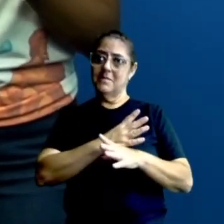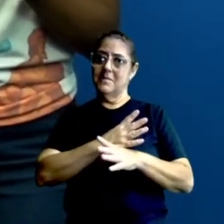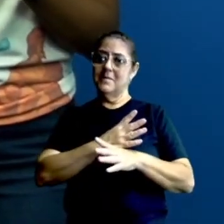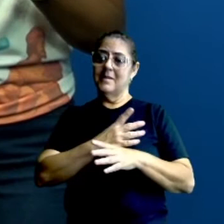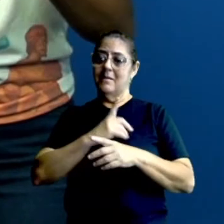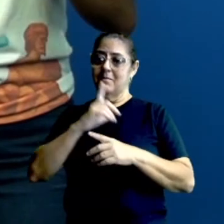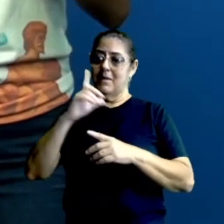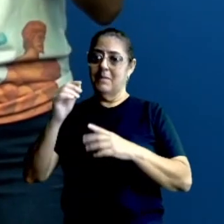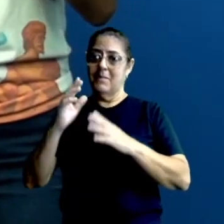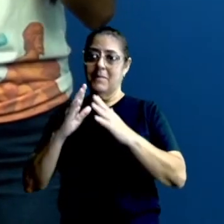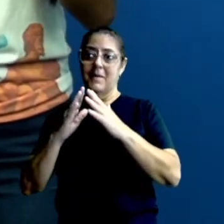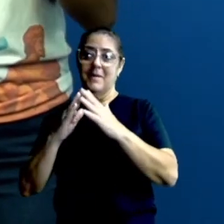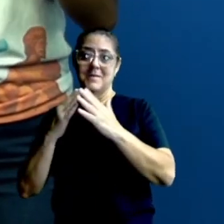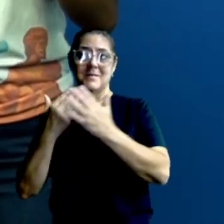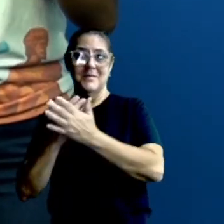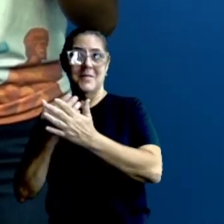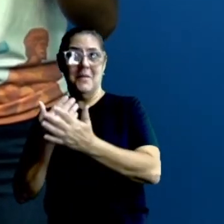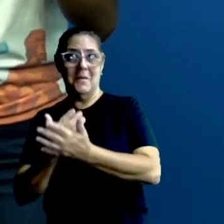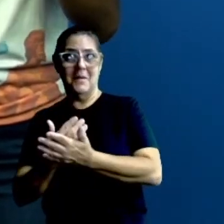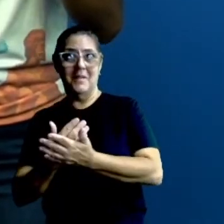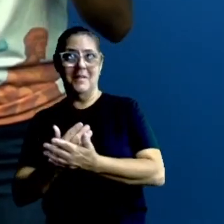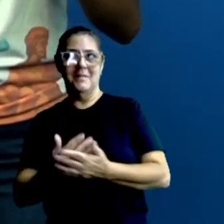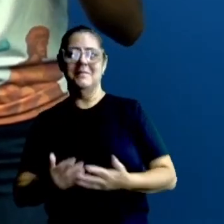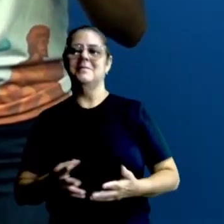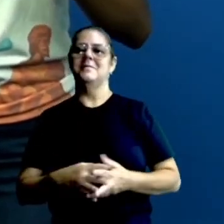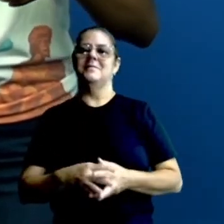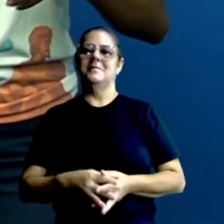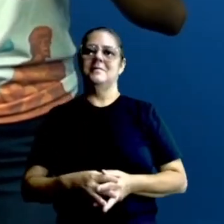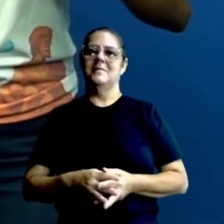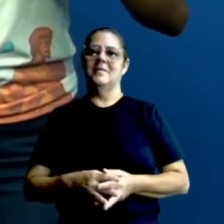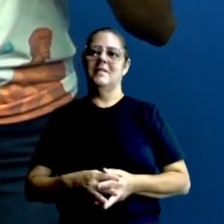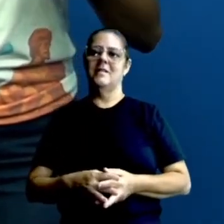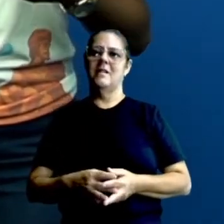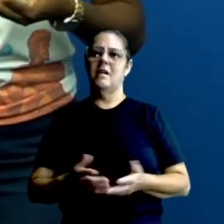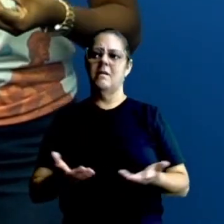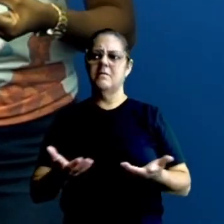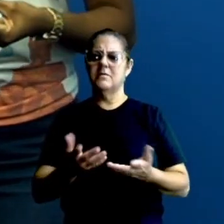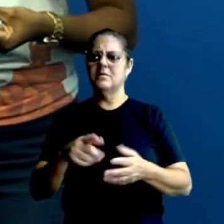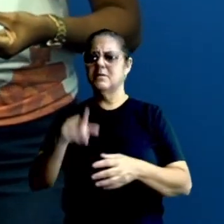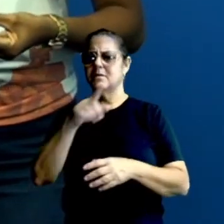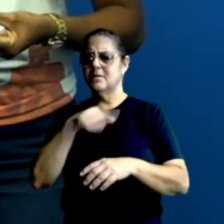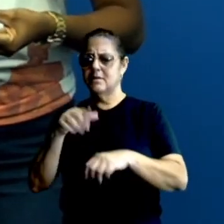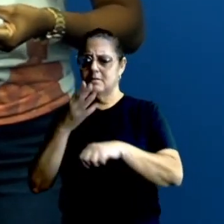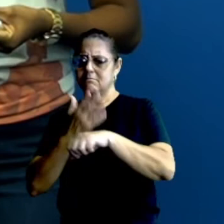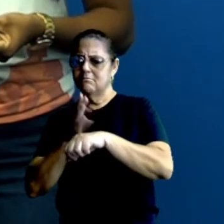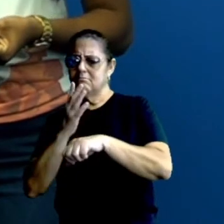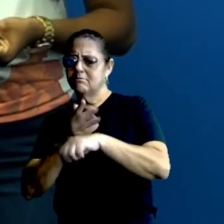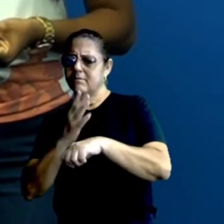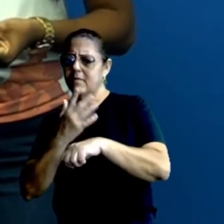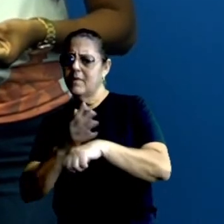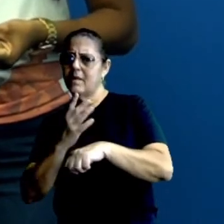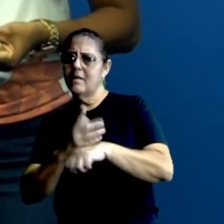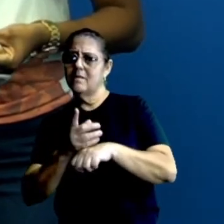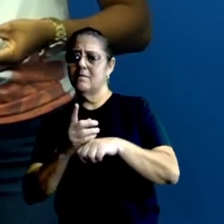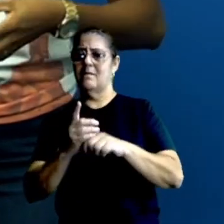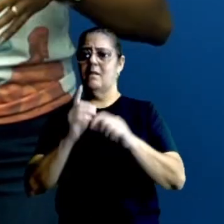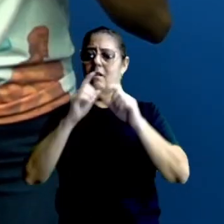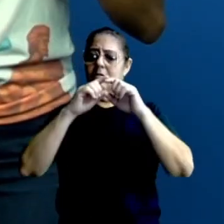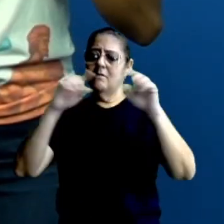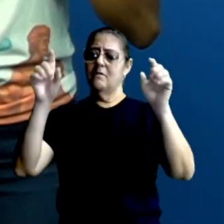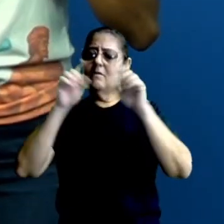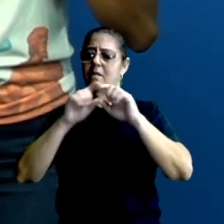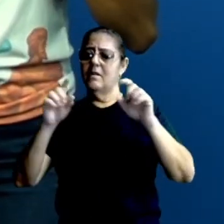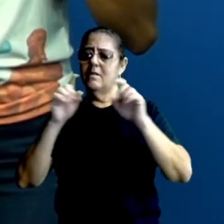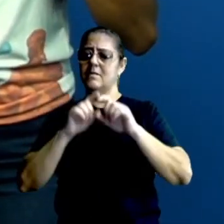colocar isso aí em prática? Então, eu deixo aí na mão de vocês, para que vocês coloquem essas frases em prática.